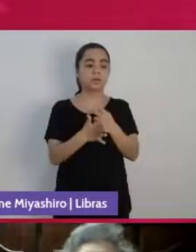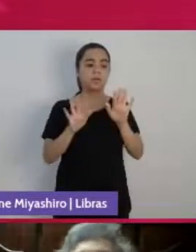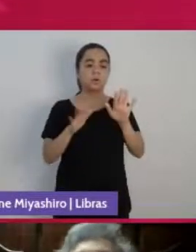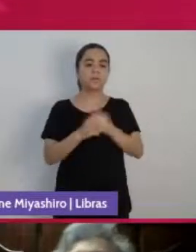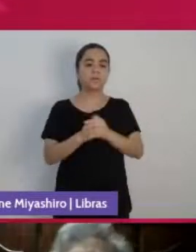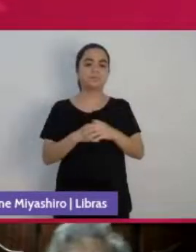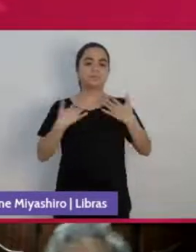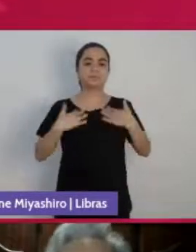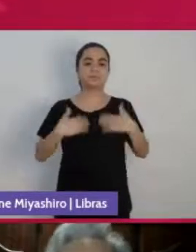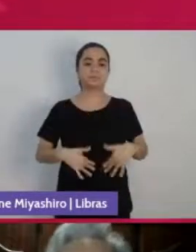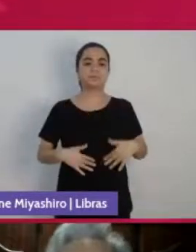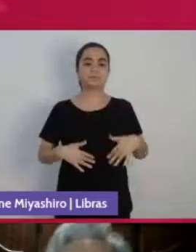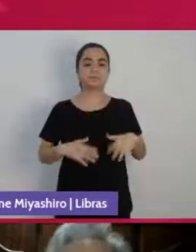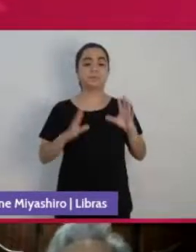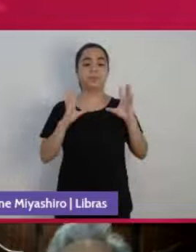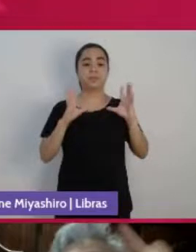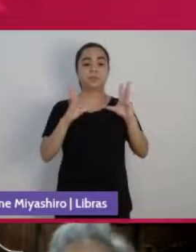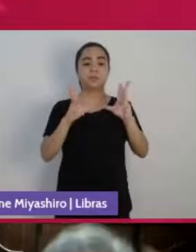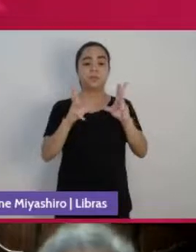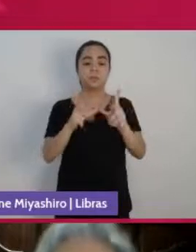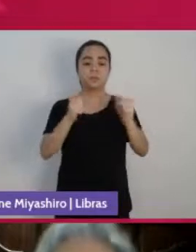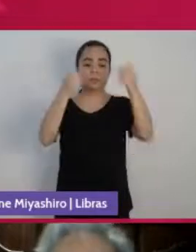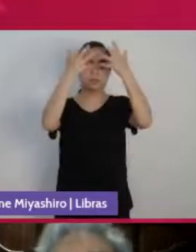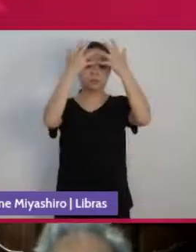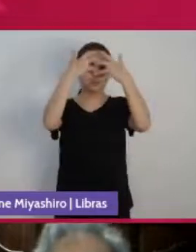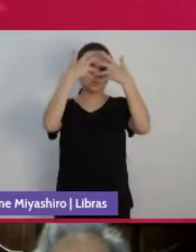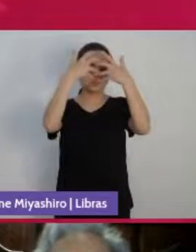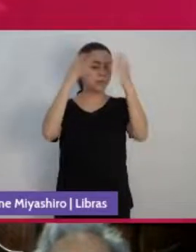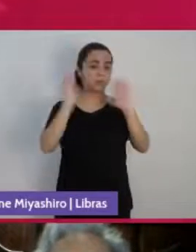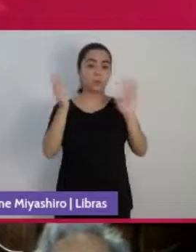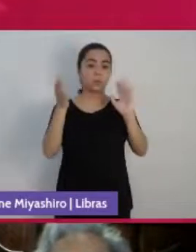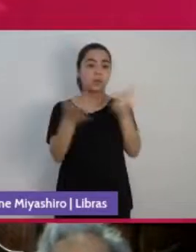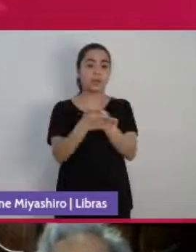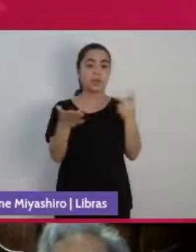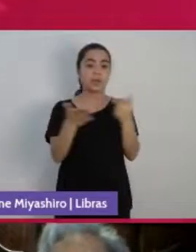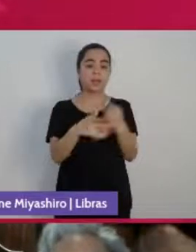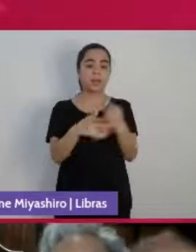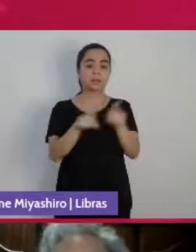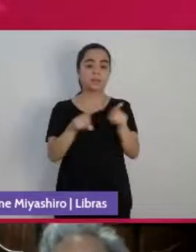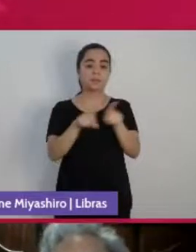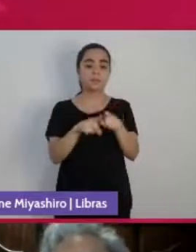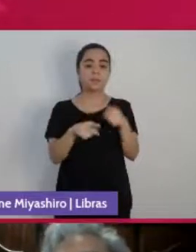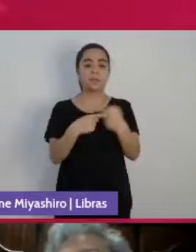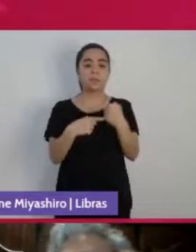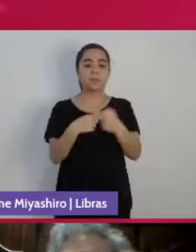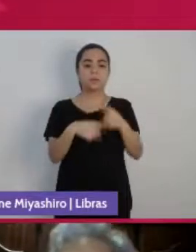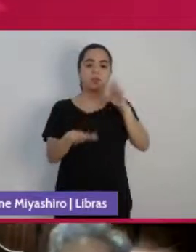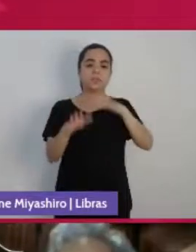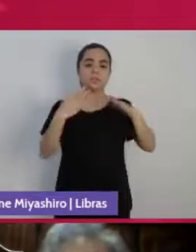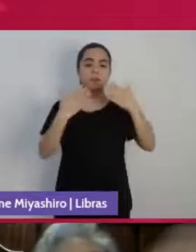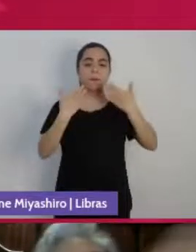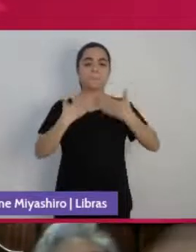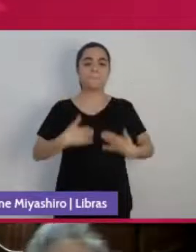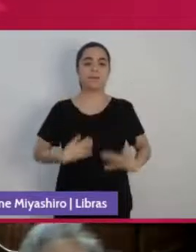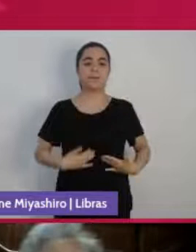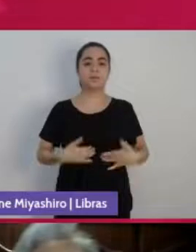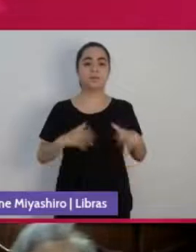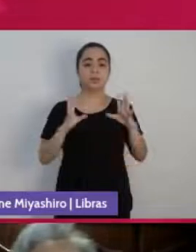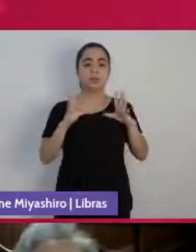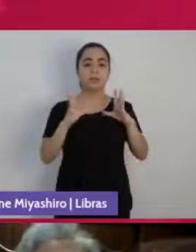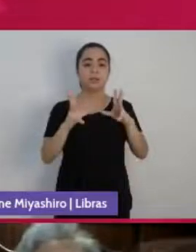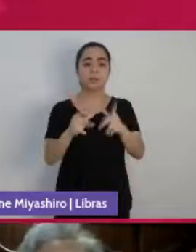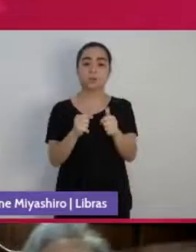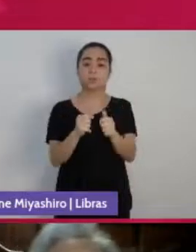em todas crânio caudal. Também tá errado. Porque se você pegar peitoral em todas, você